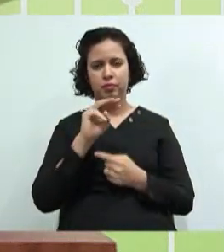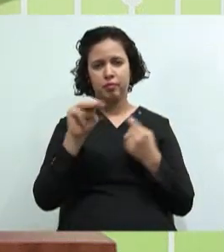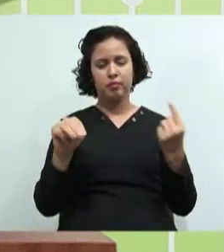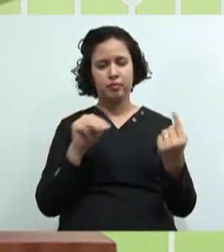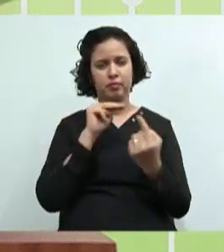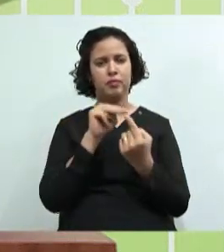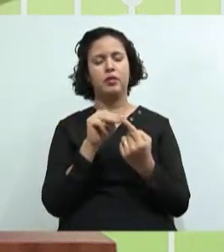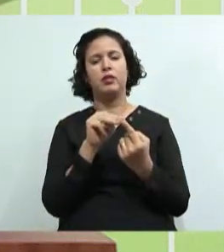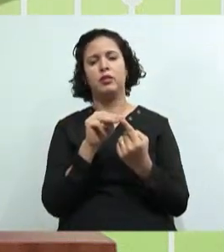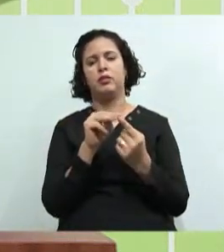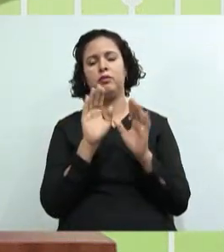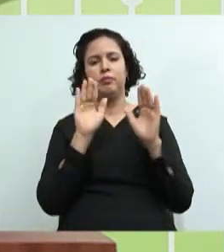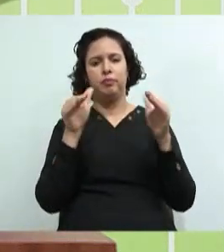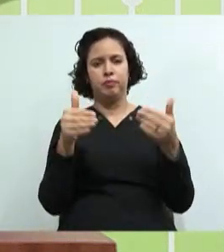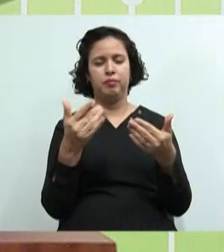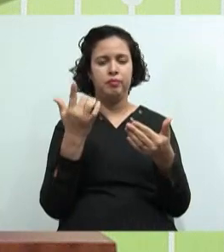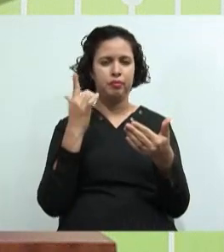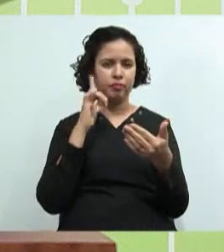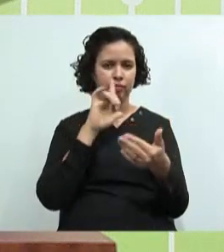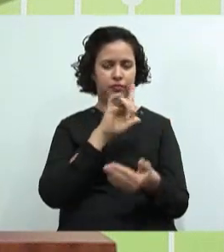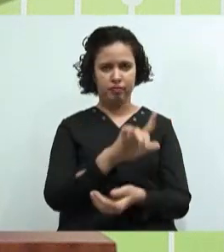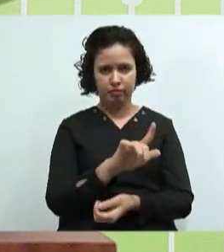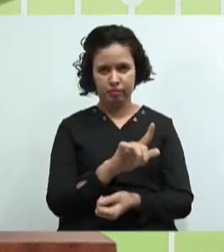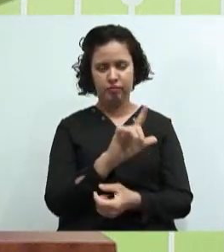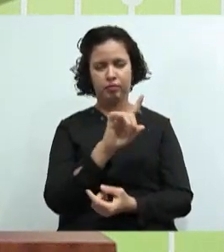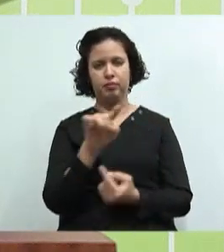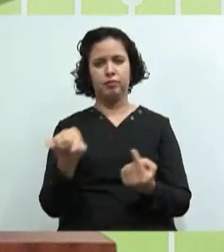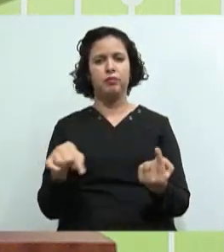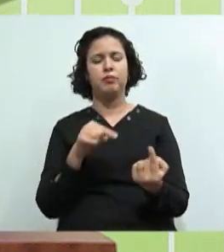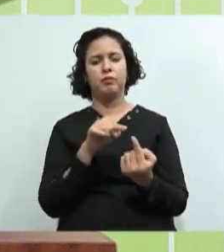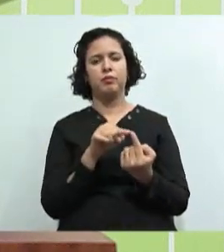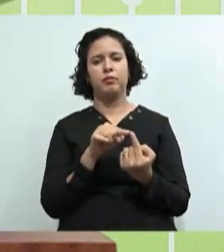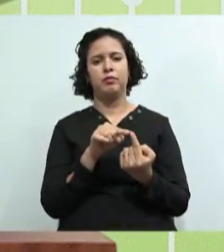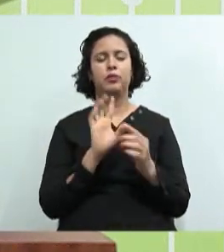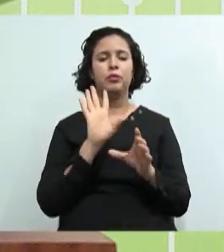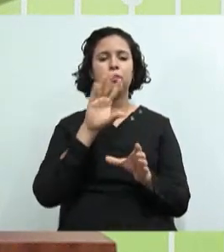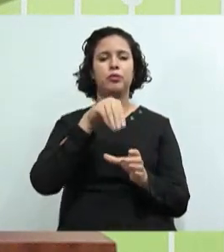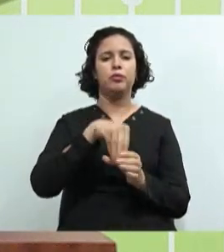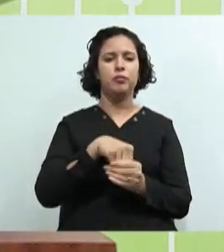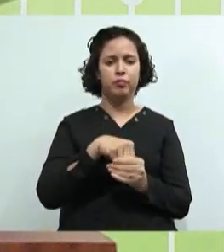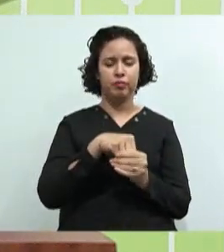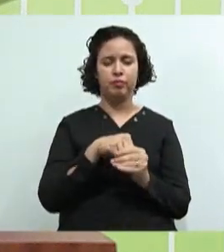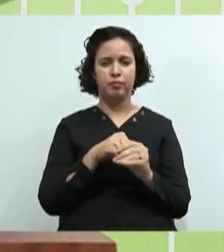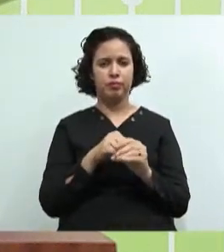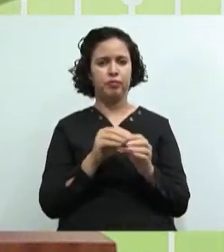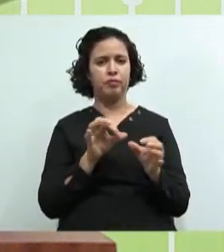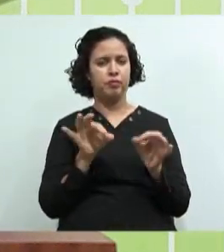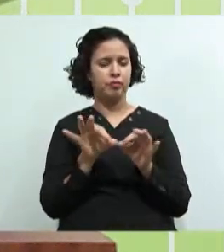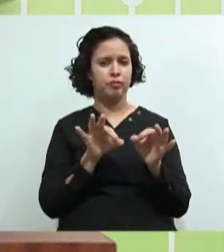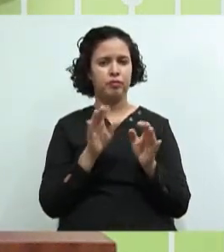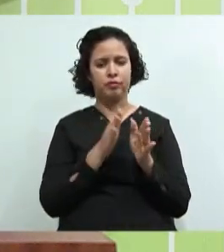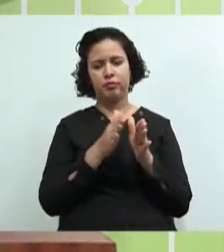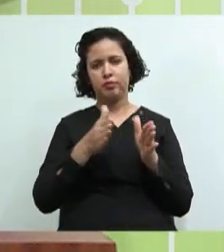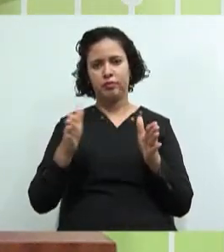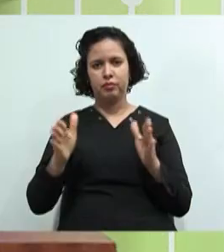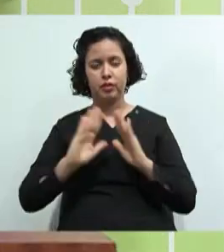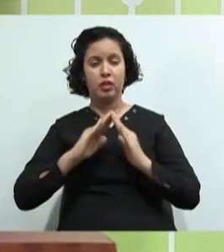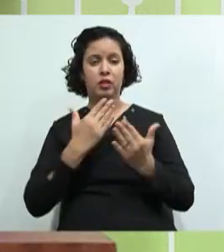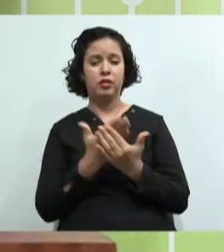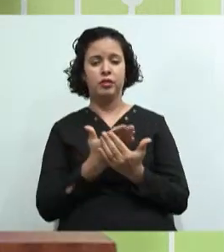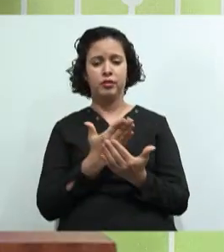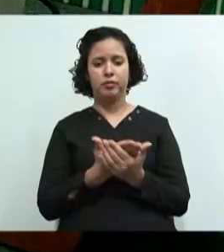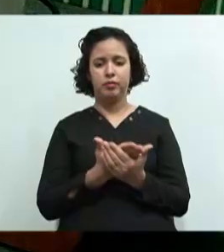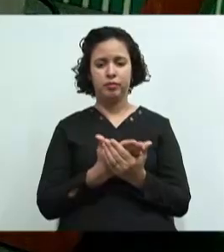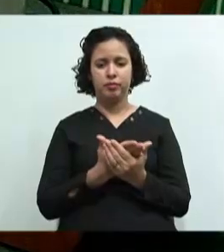específicas para poder alcançar determinado objetivo. Tudo isso está dentro de um planejamento. Parabéns, aluna. Qual a escola,